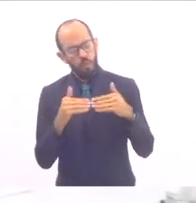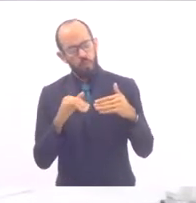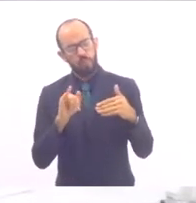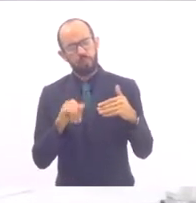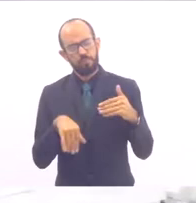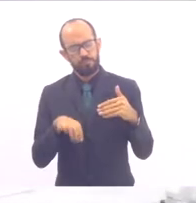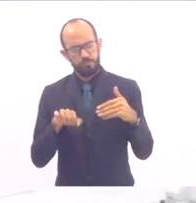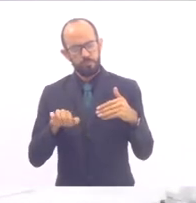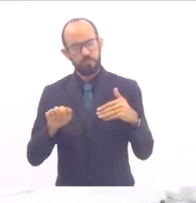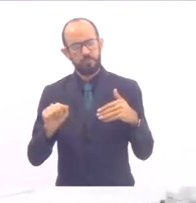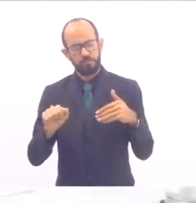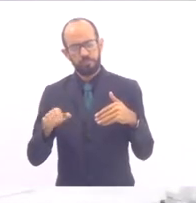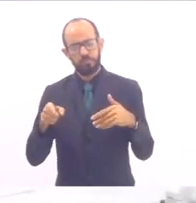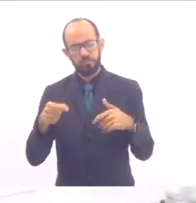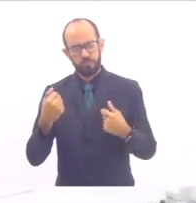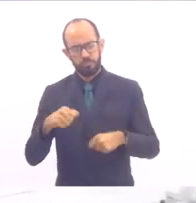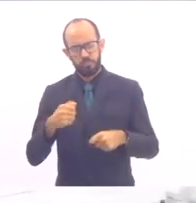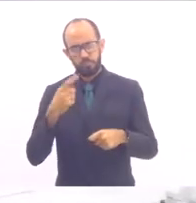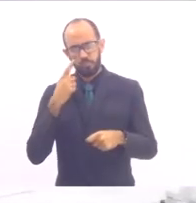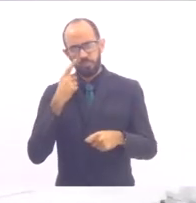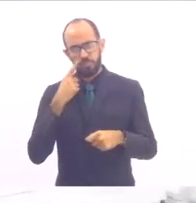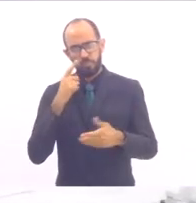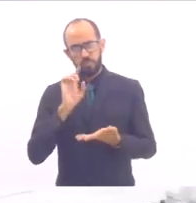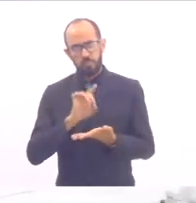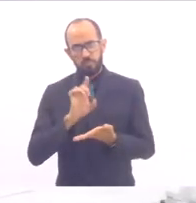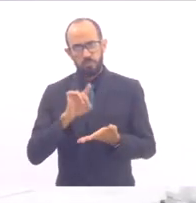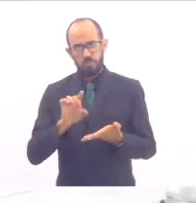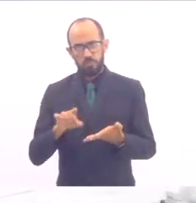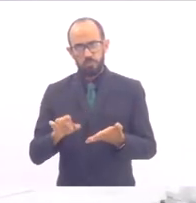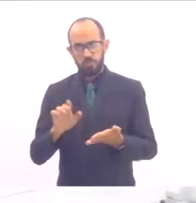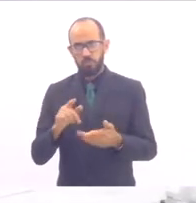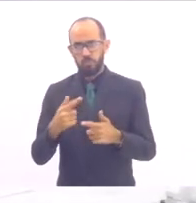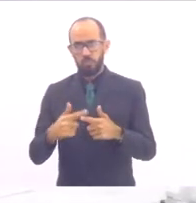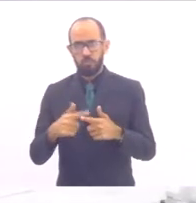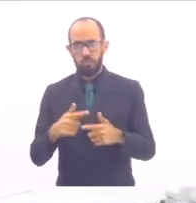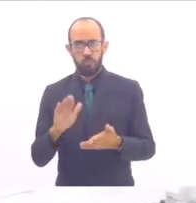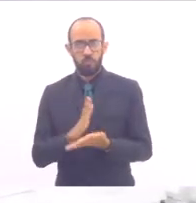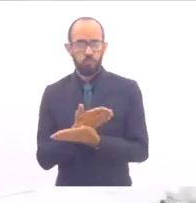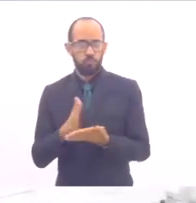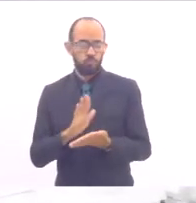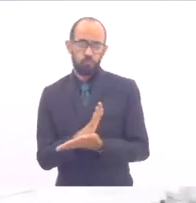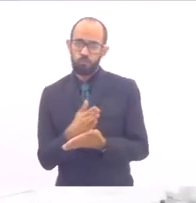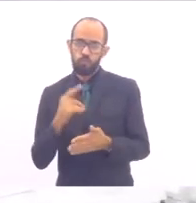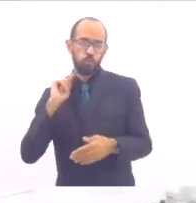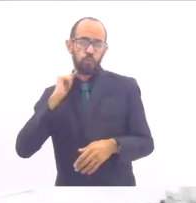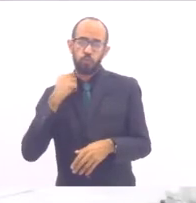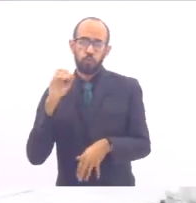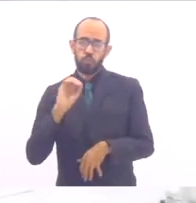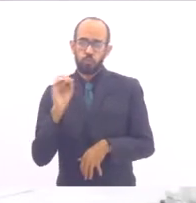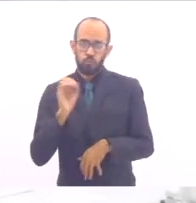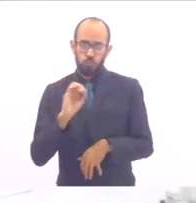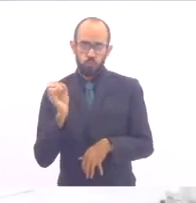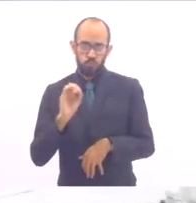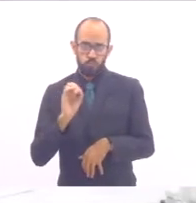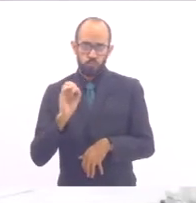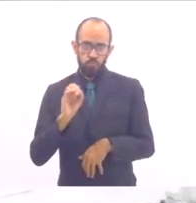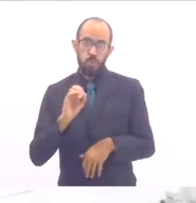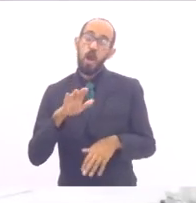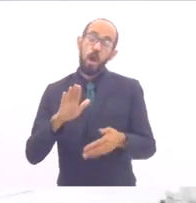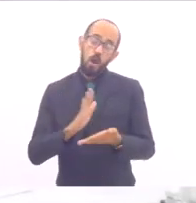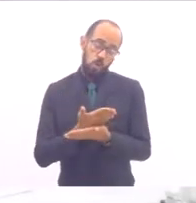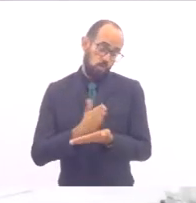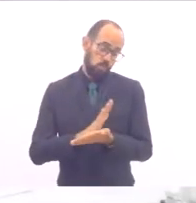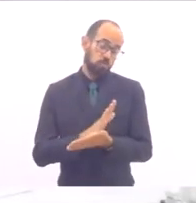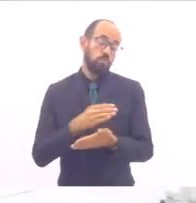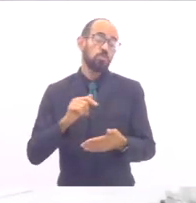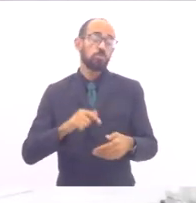a caso, né, tem empresas que realmente praticamente não poluem, tem empresas que sim, a poluição legal delas